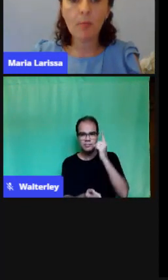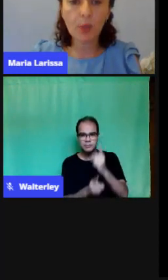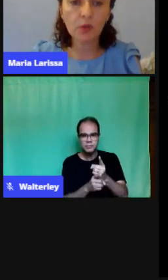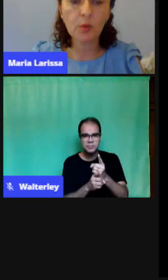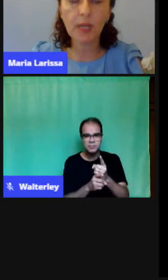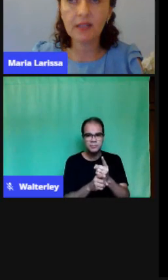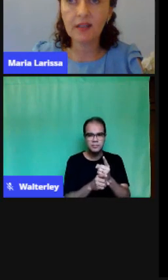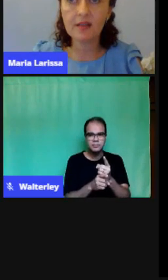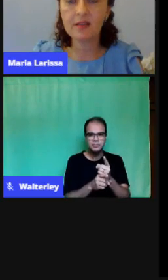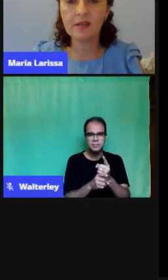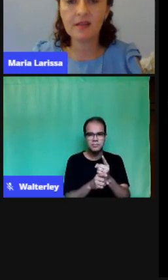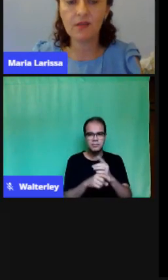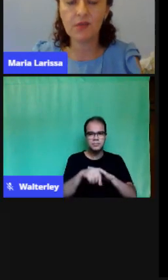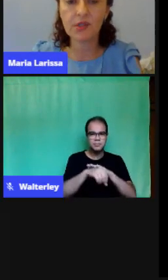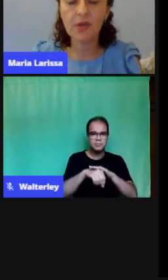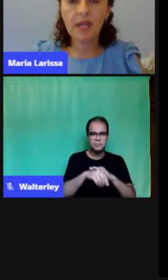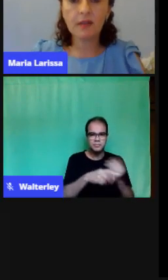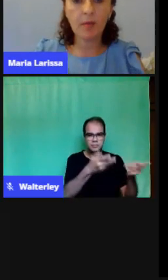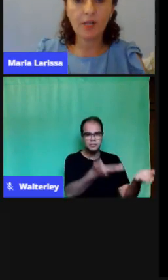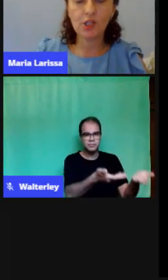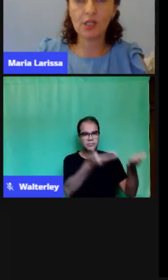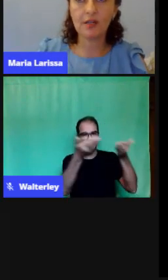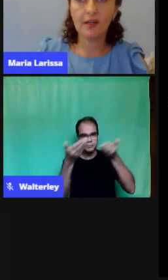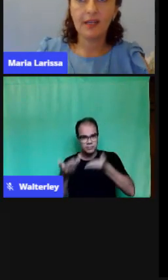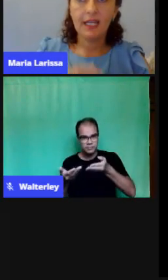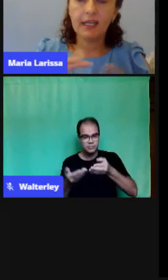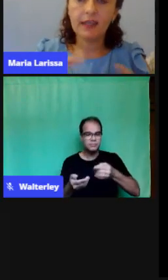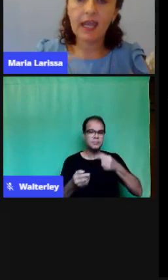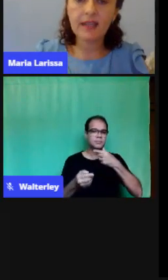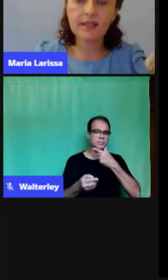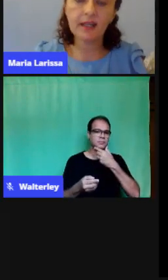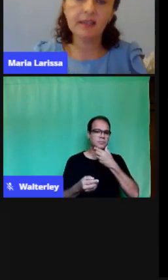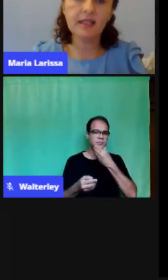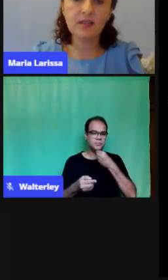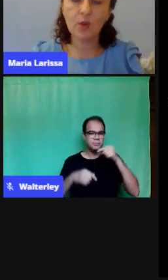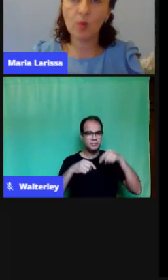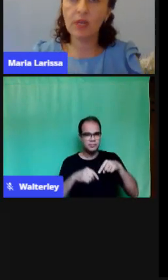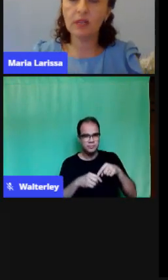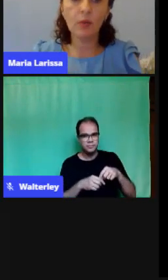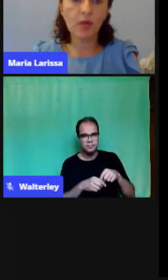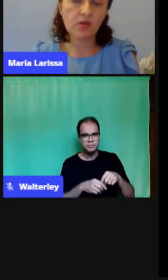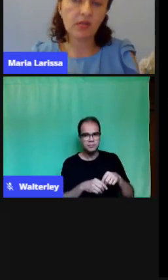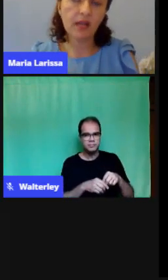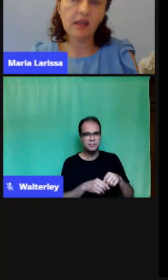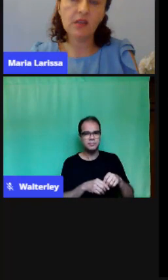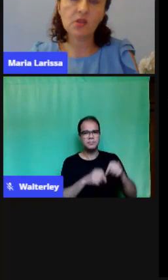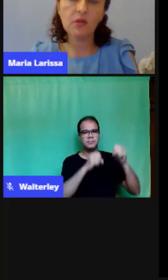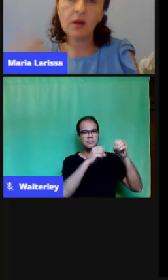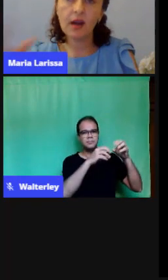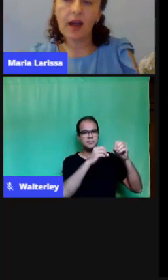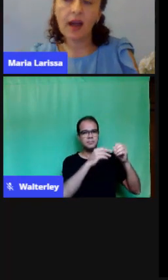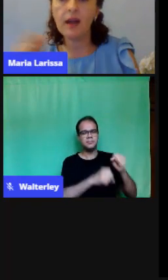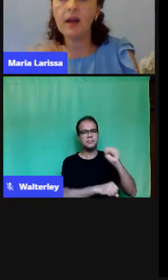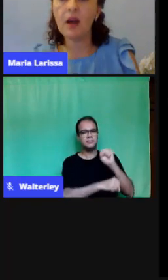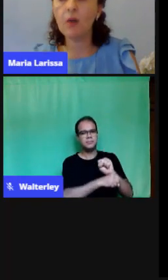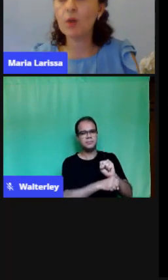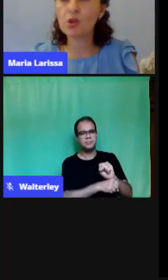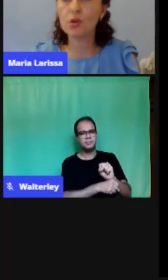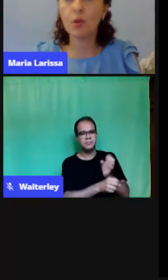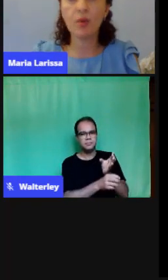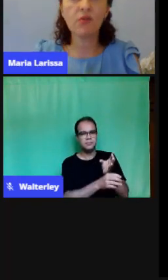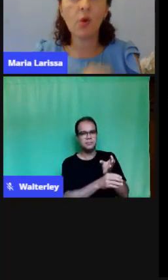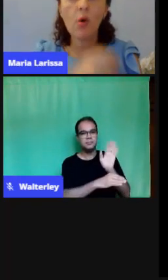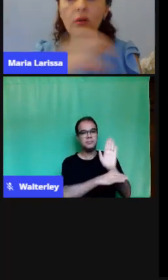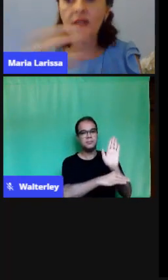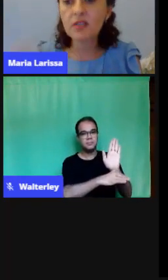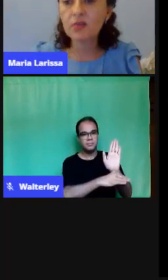Municipal, pronto para atender esse serviço. Então, a partir desse documento, eu posso dar início ao meu